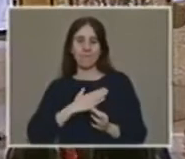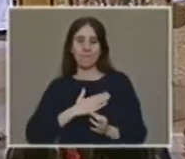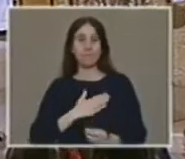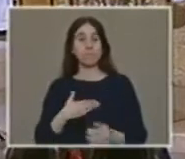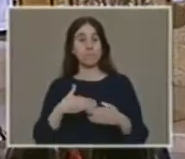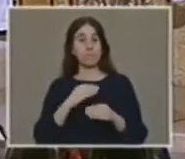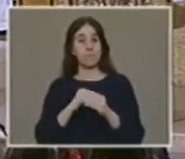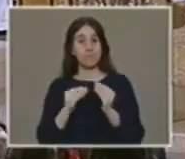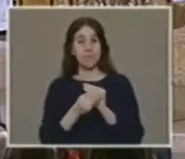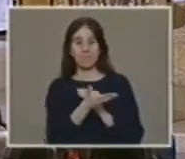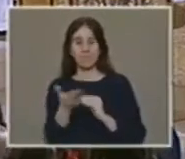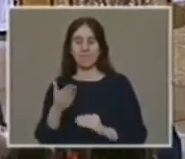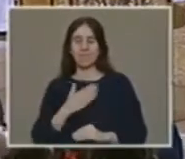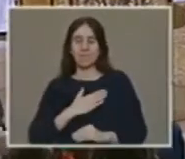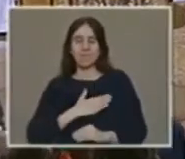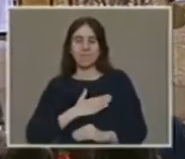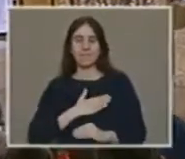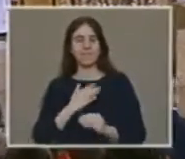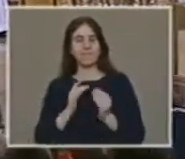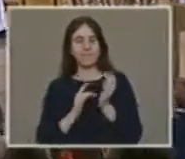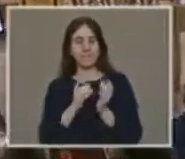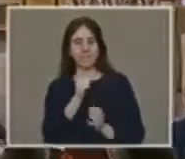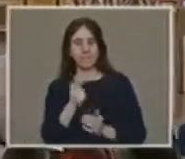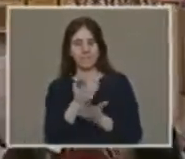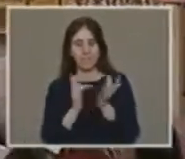Saudai-vos na paz e no amor de Cristo.